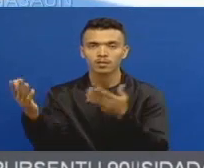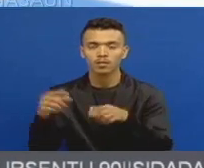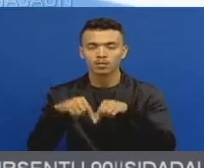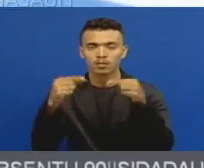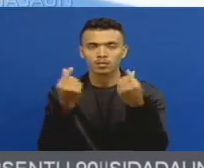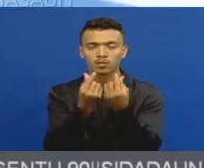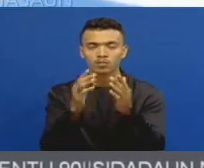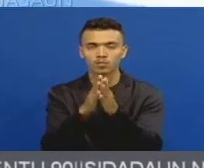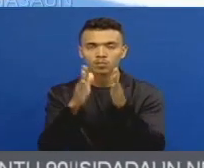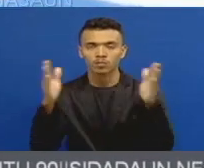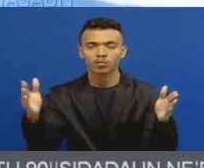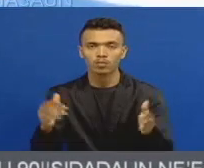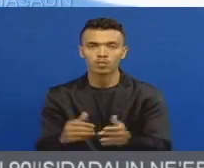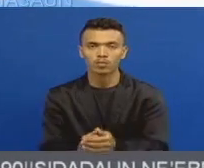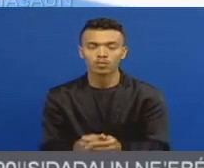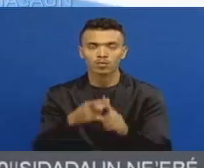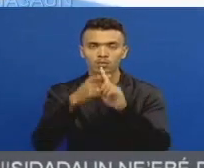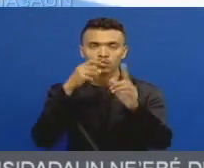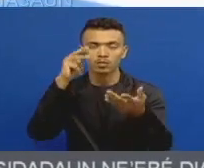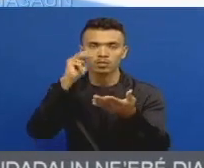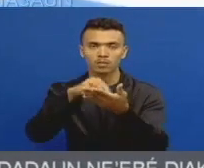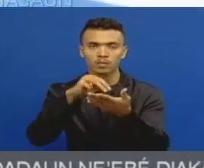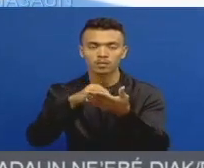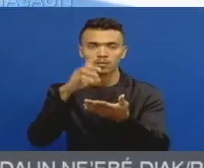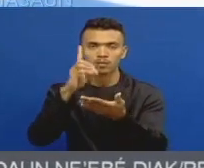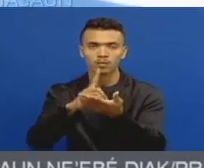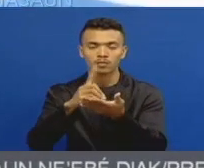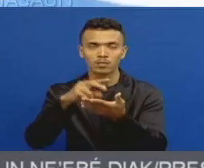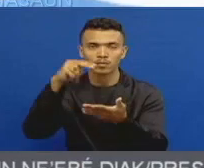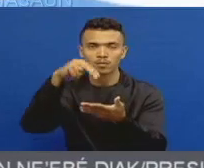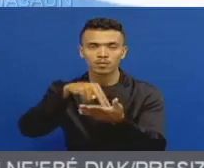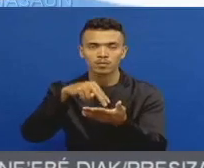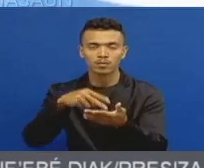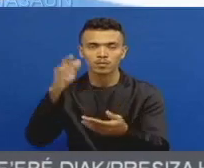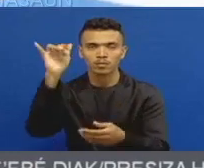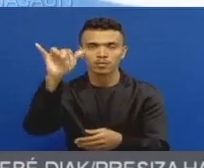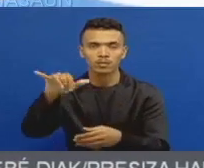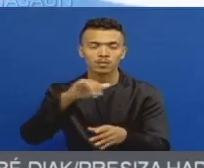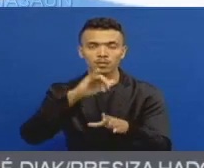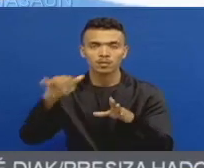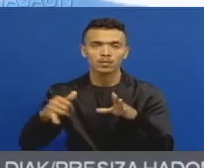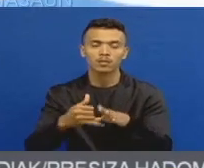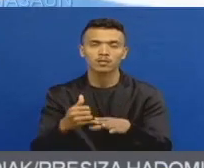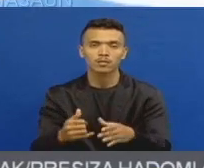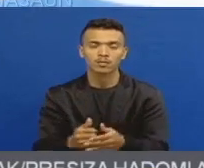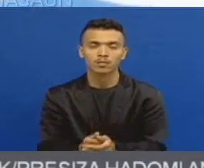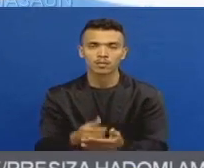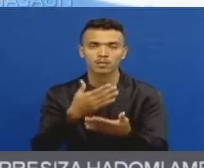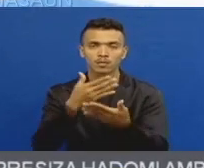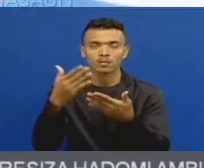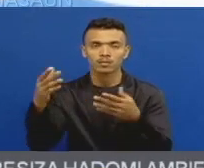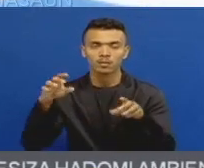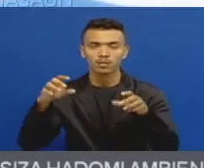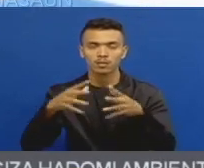bot, equipa médica ne bot, usi médico, usi enfermeiro, partera no técnica lerosira. Incluimos a equipa